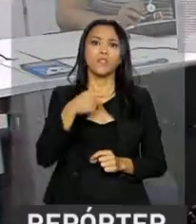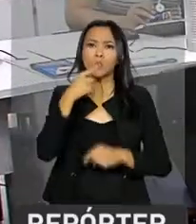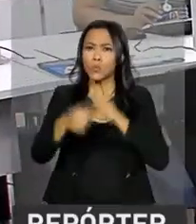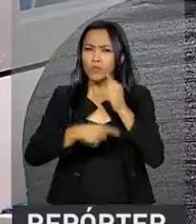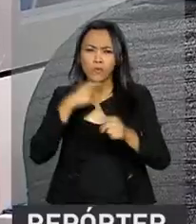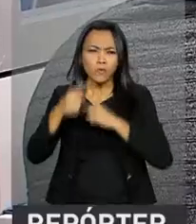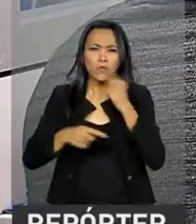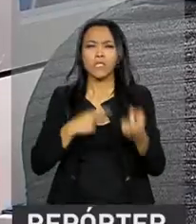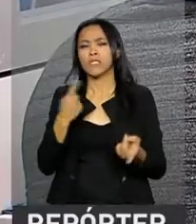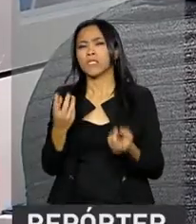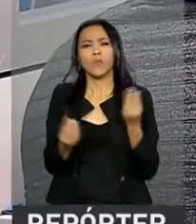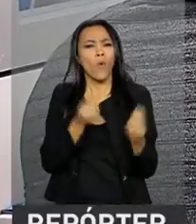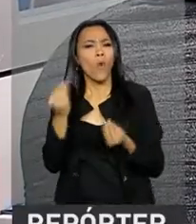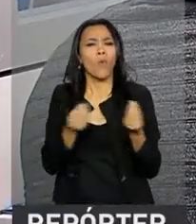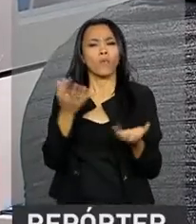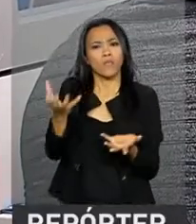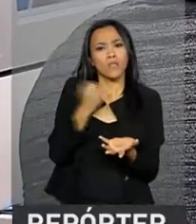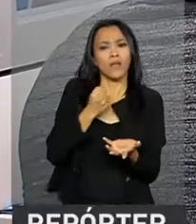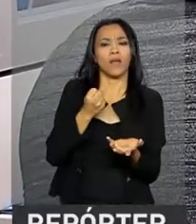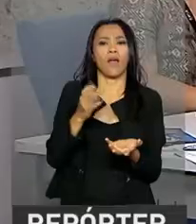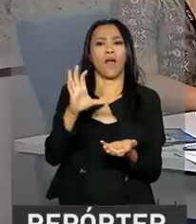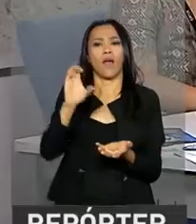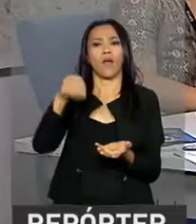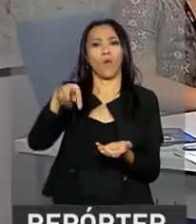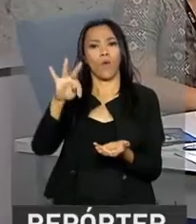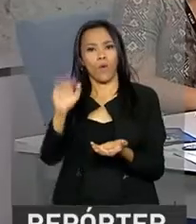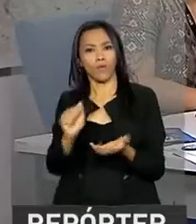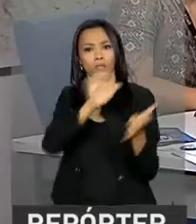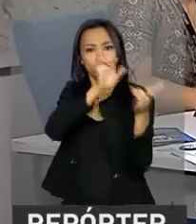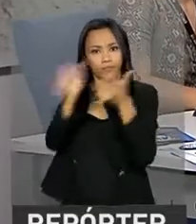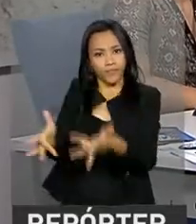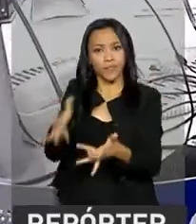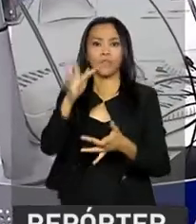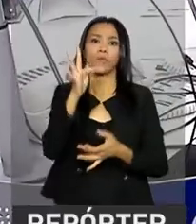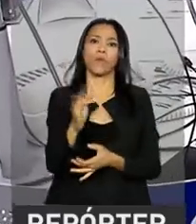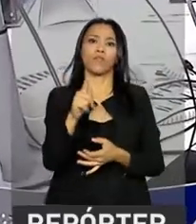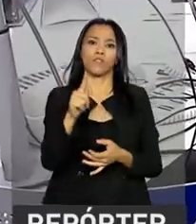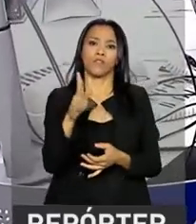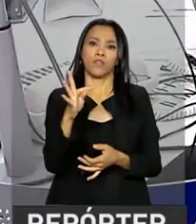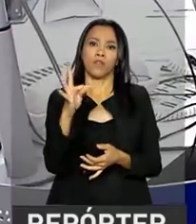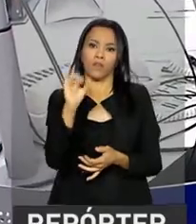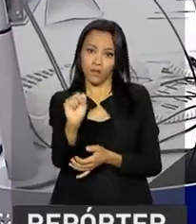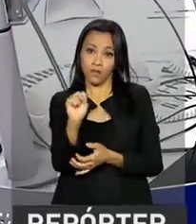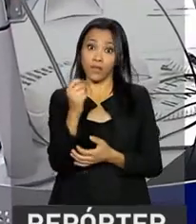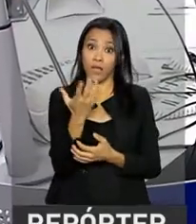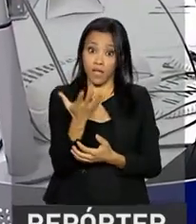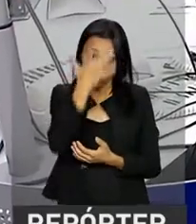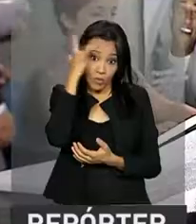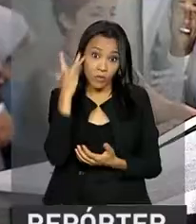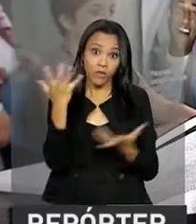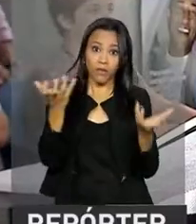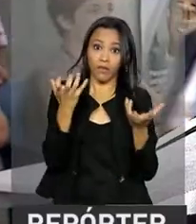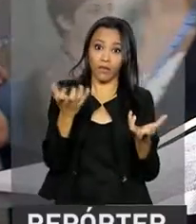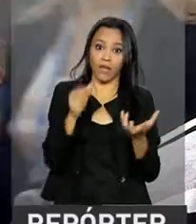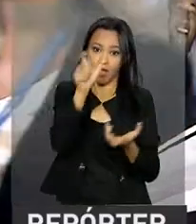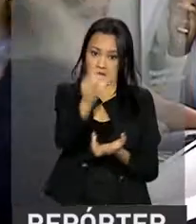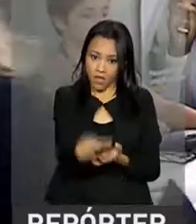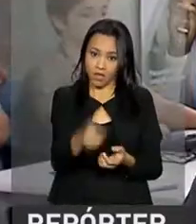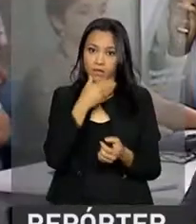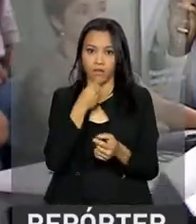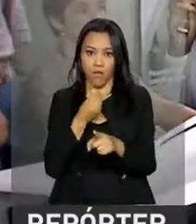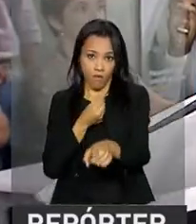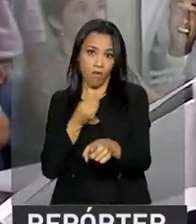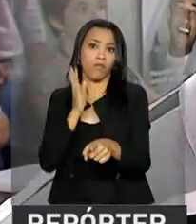dúvidas sobre os saques das contas inativas do fgts muitas expectativas este trabalhador por exemplo